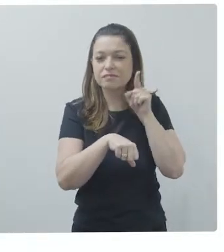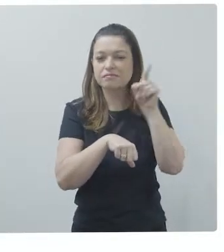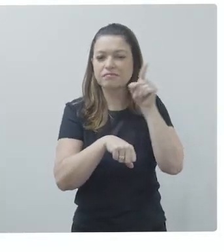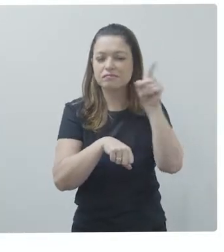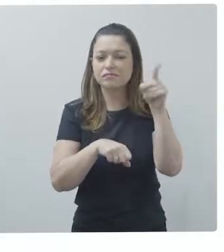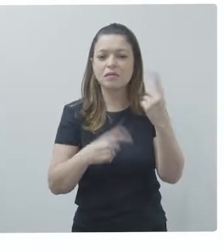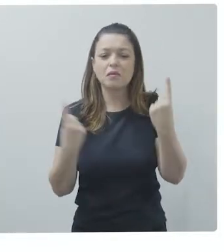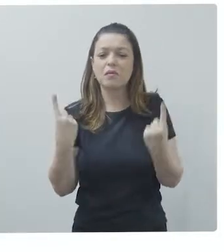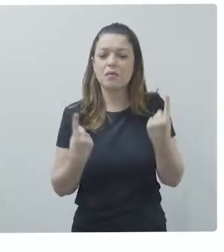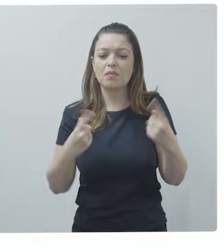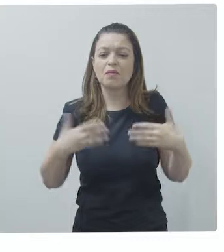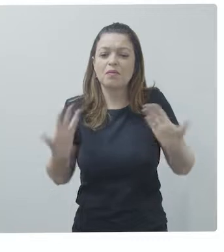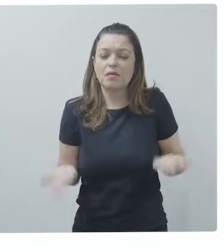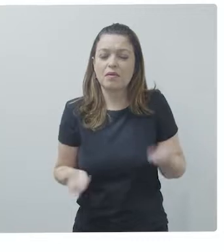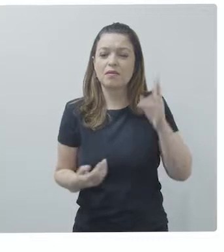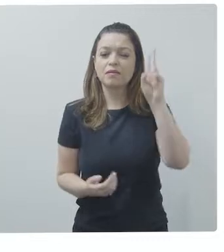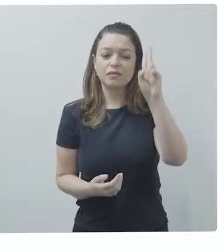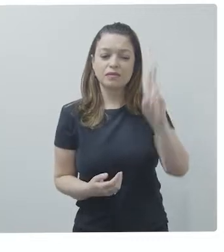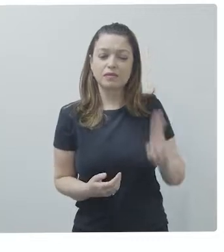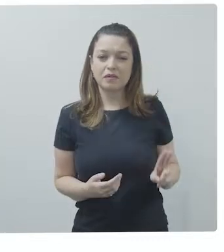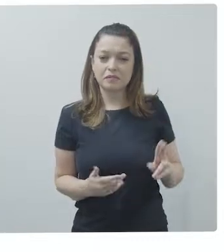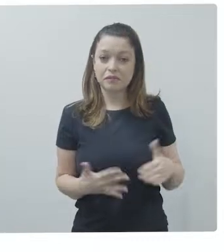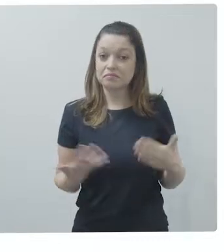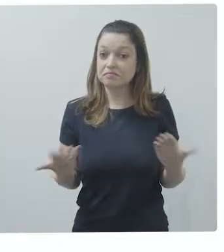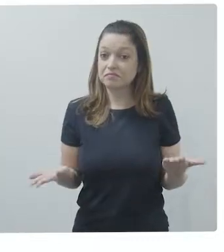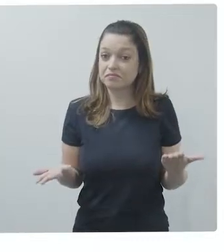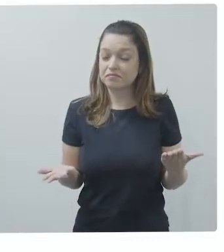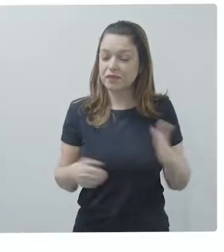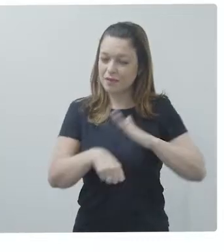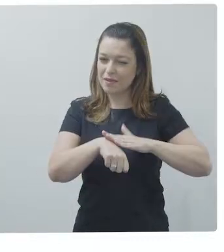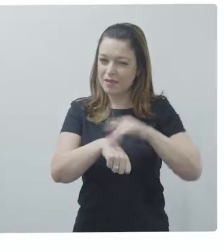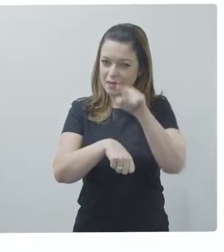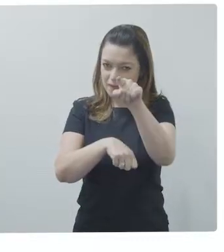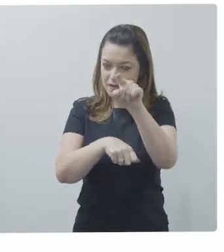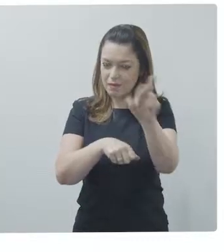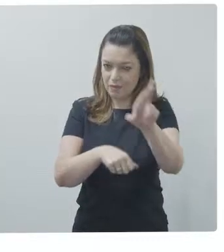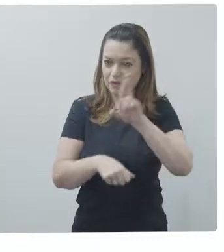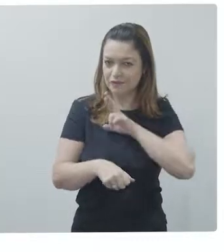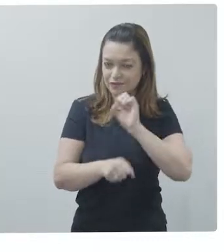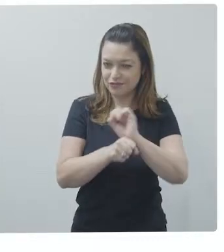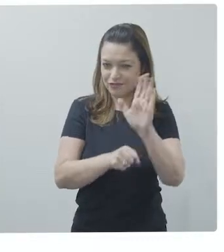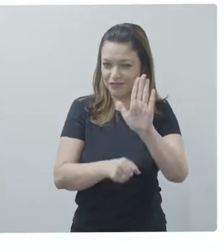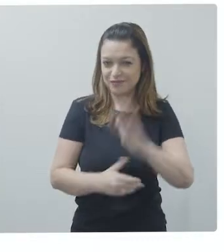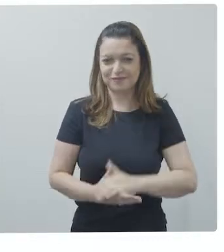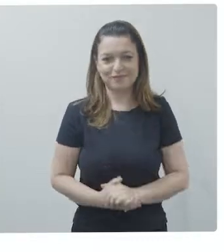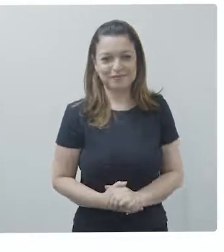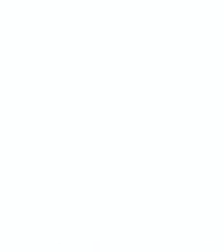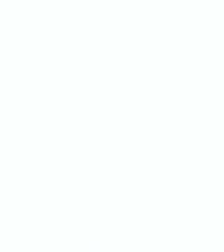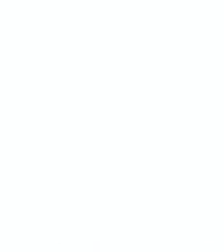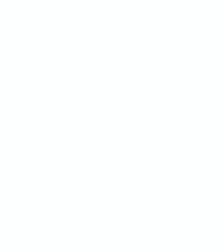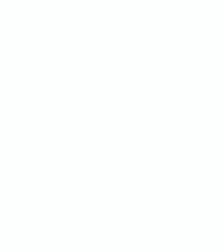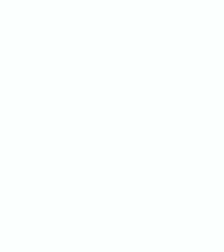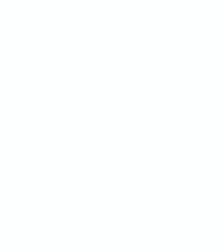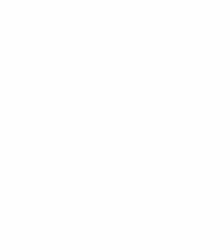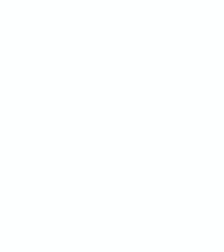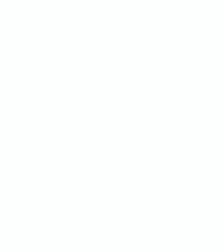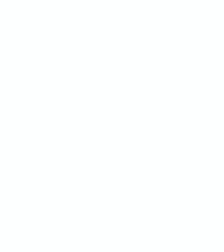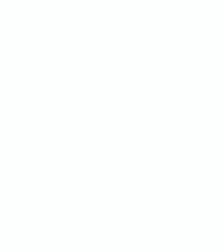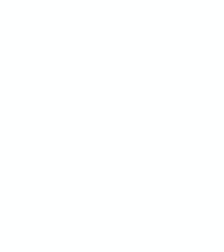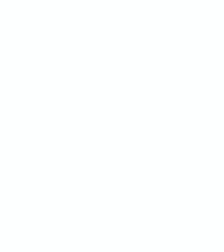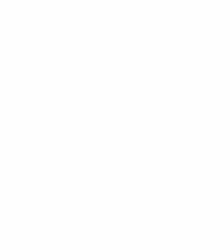fazem parte dessa região, quais são? Vou dar um tempinho para você assinalar e eu já volto.